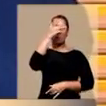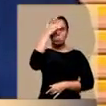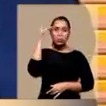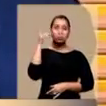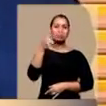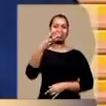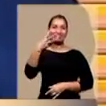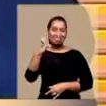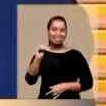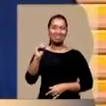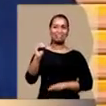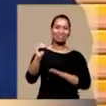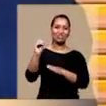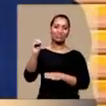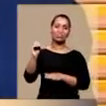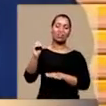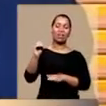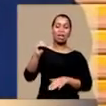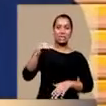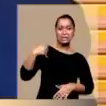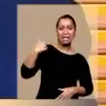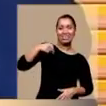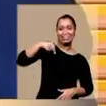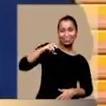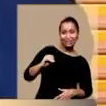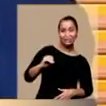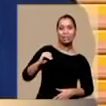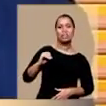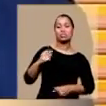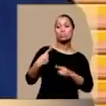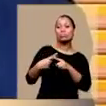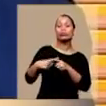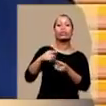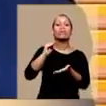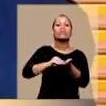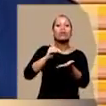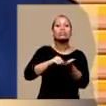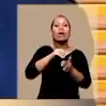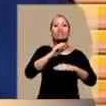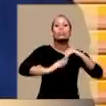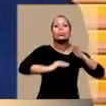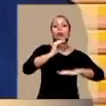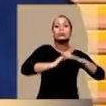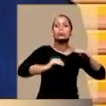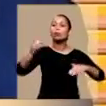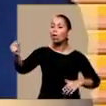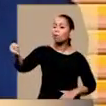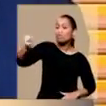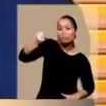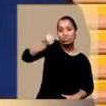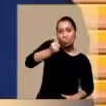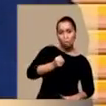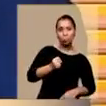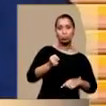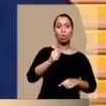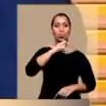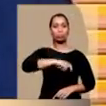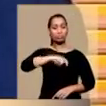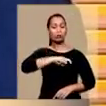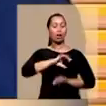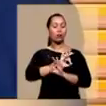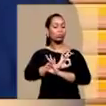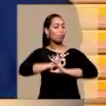profissionais, assim, acima de 60, chegando perto dos 70 anos, porque não tinha profissional para trabalhar nessa área. E eles voltaram com